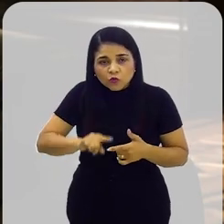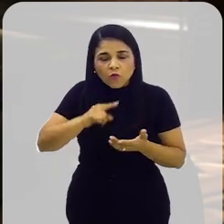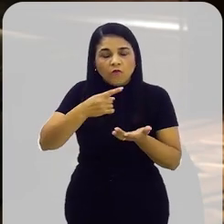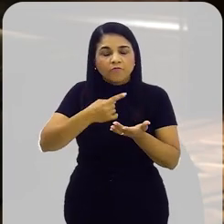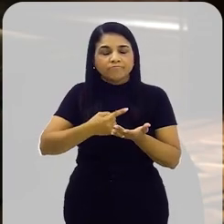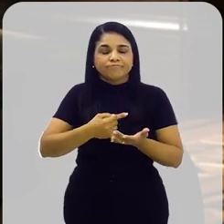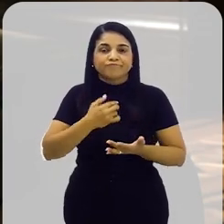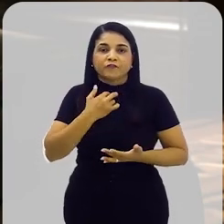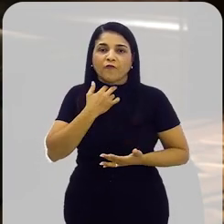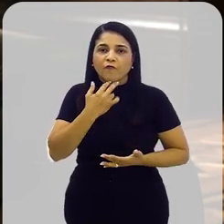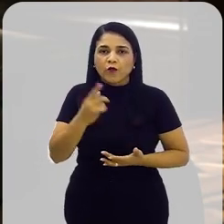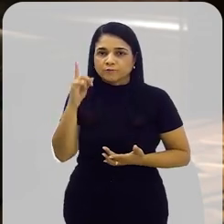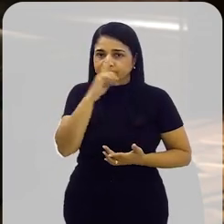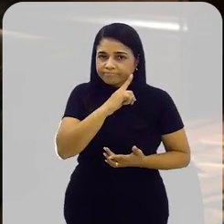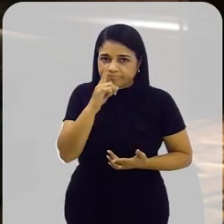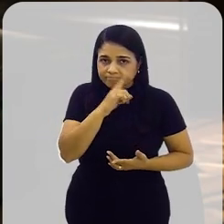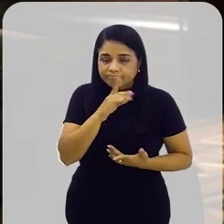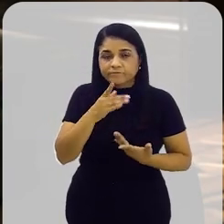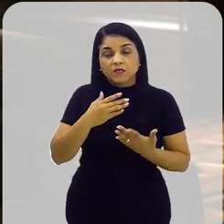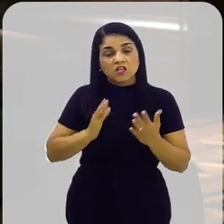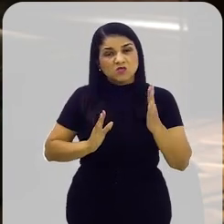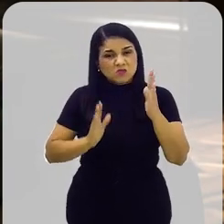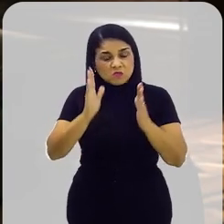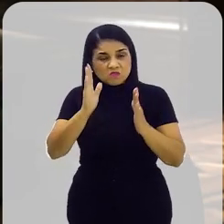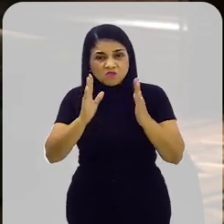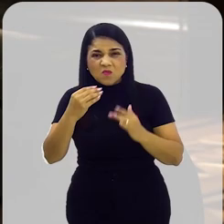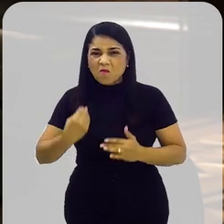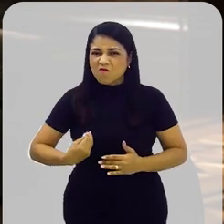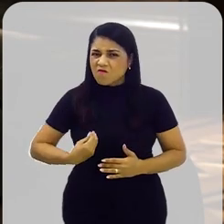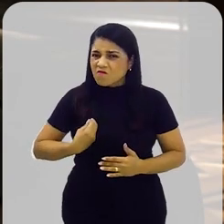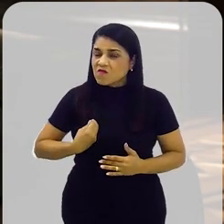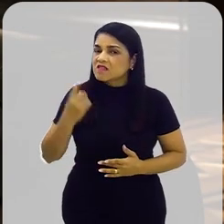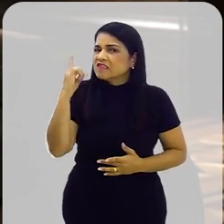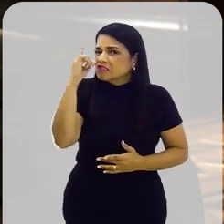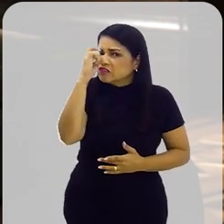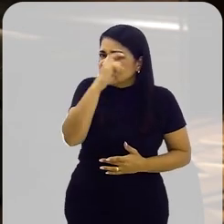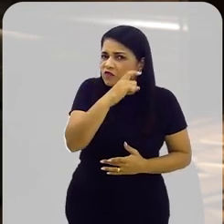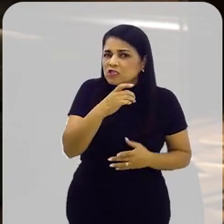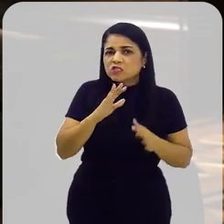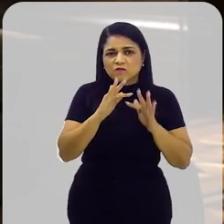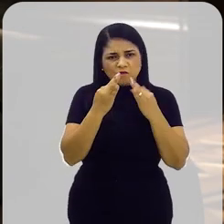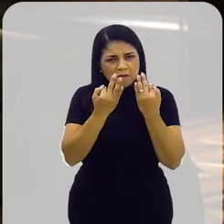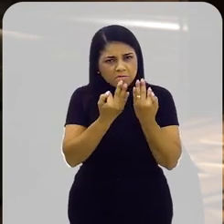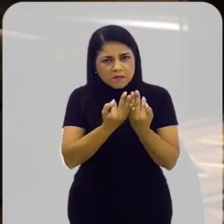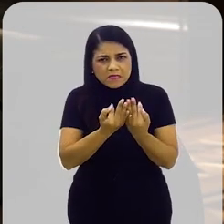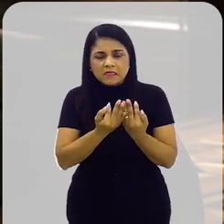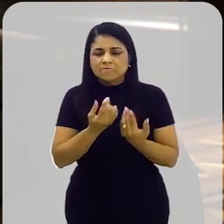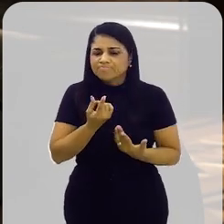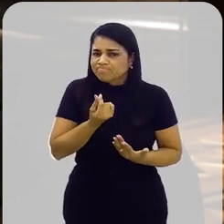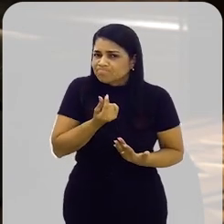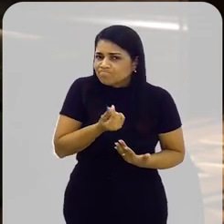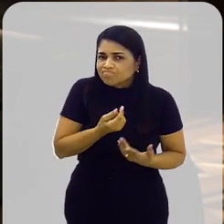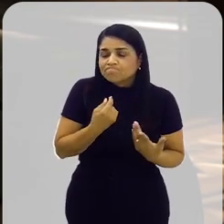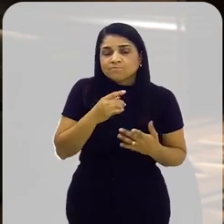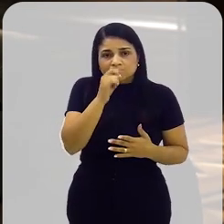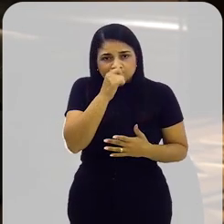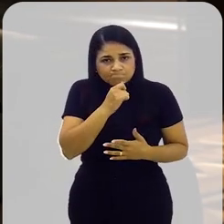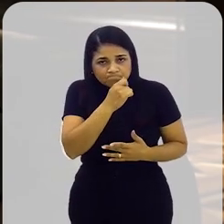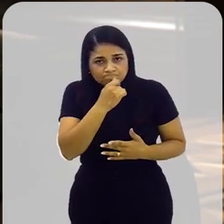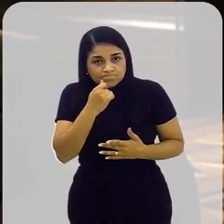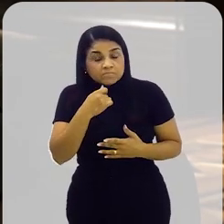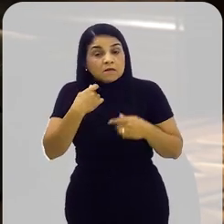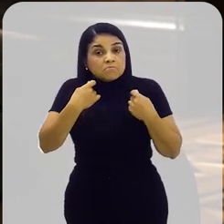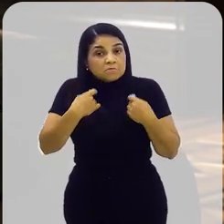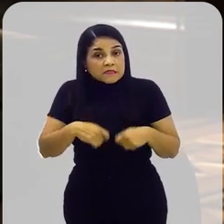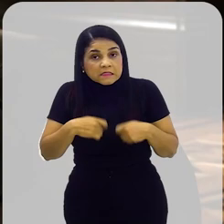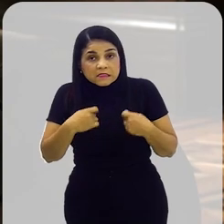novamente falhou. Meu e a Deus. Gente estava passando um momento de vida muito difícil, financeiro. E a gente precisava muito, né,